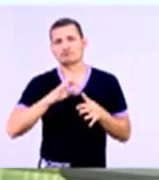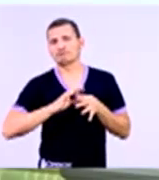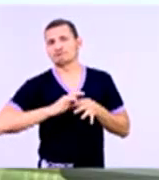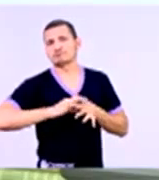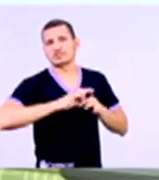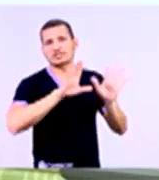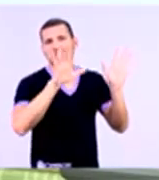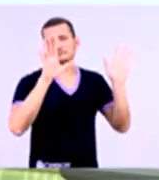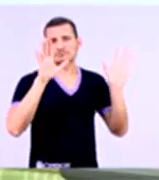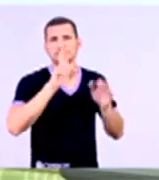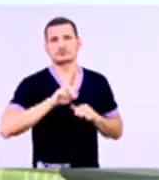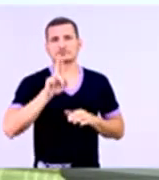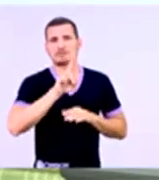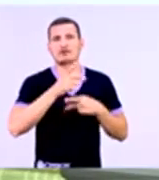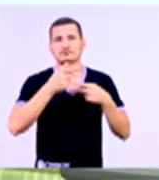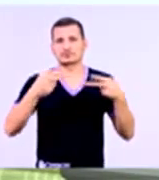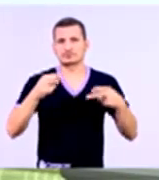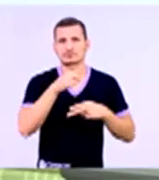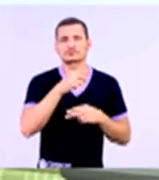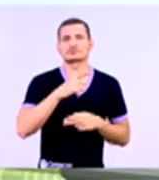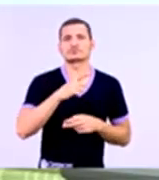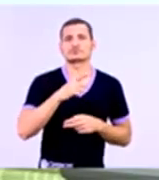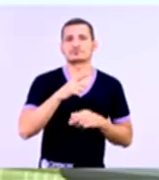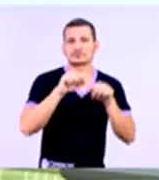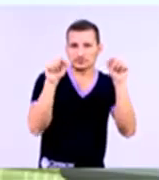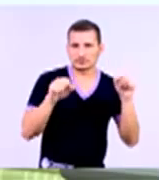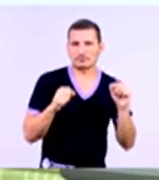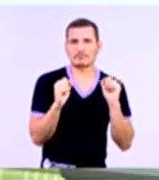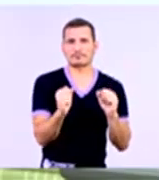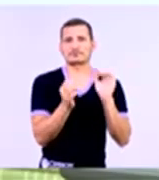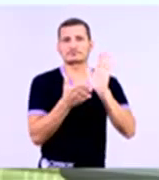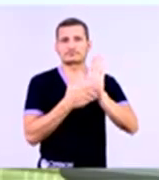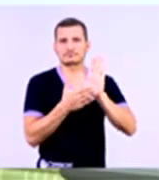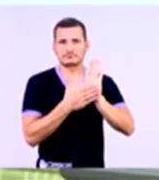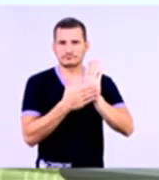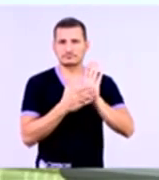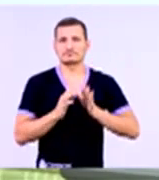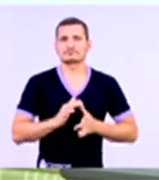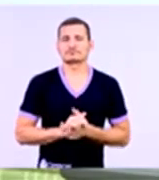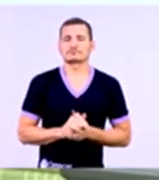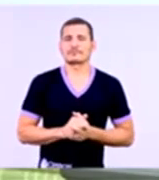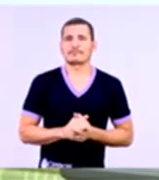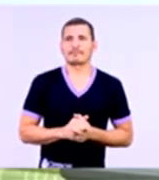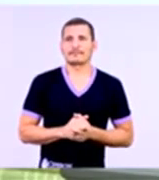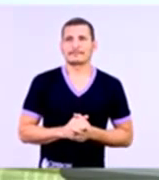utilizar os recursos que o sistema pode propor. Bom, nós vamos então,